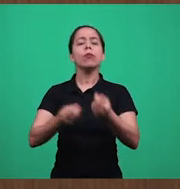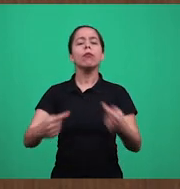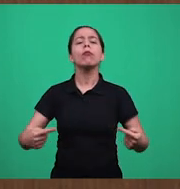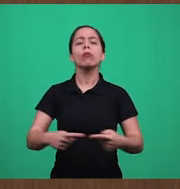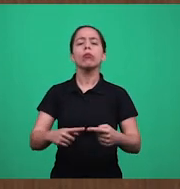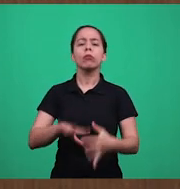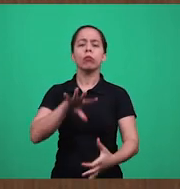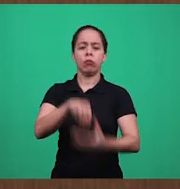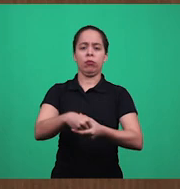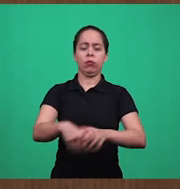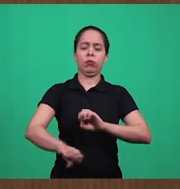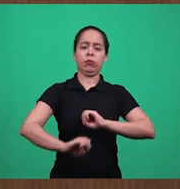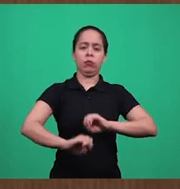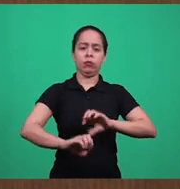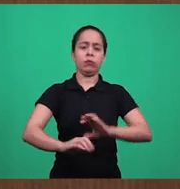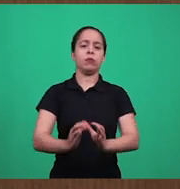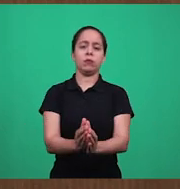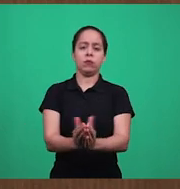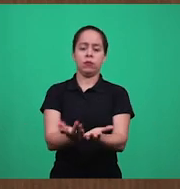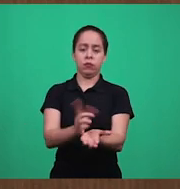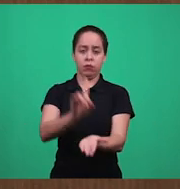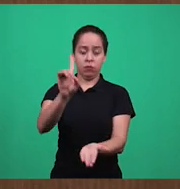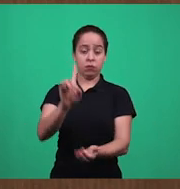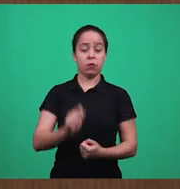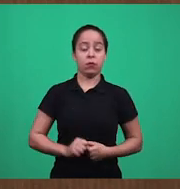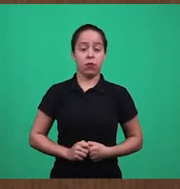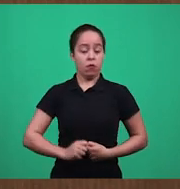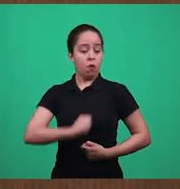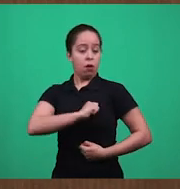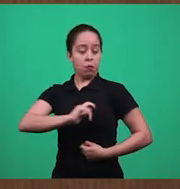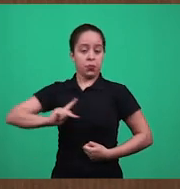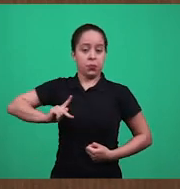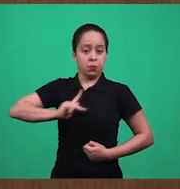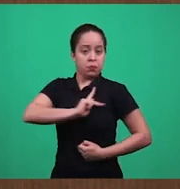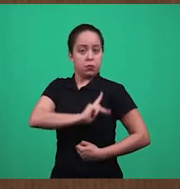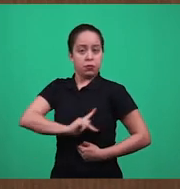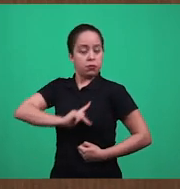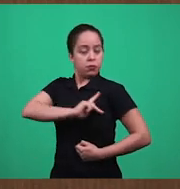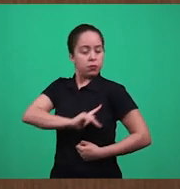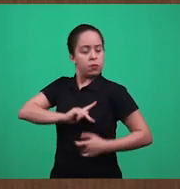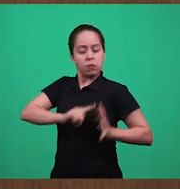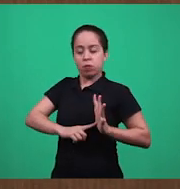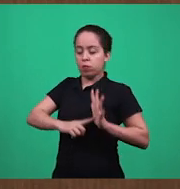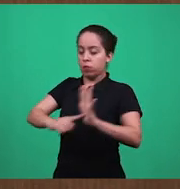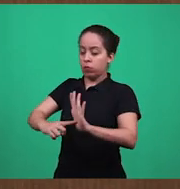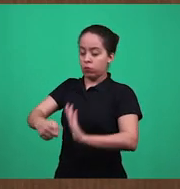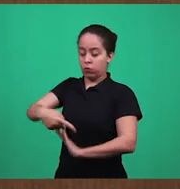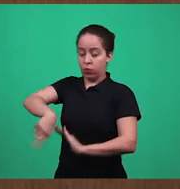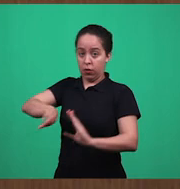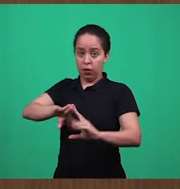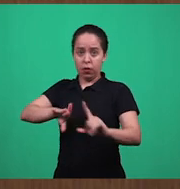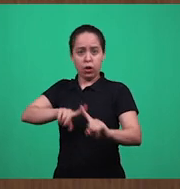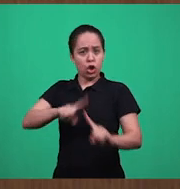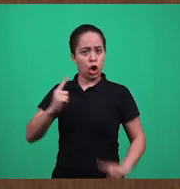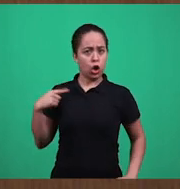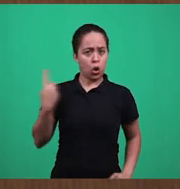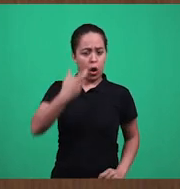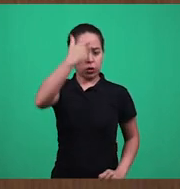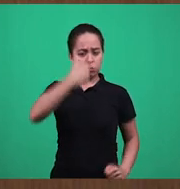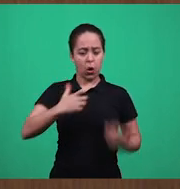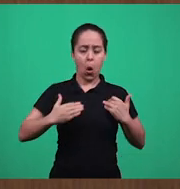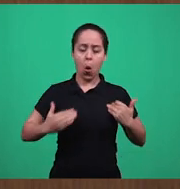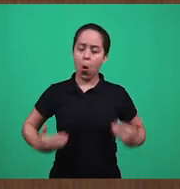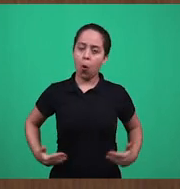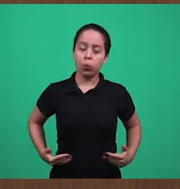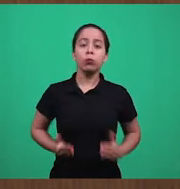doutrina bíblica. O apóstolo Paulo, ele é muito enfático em mostrar a igreja como corpo. E